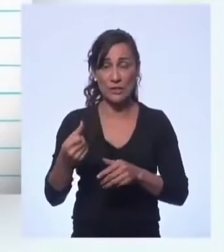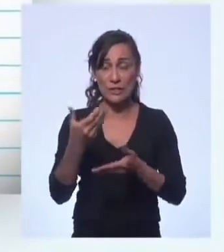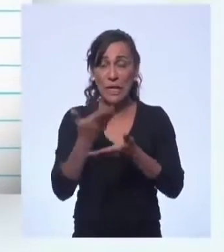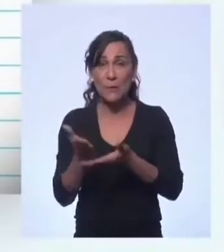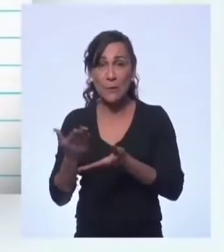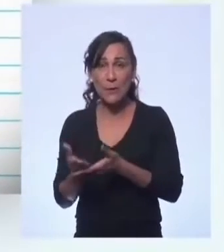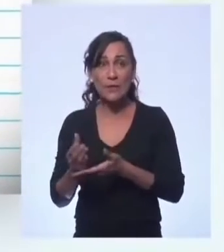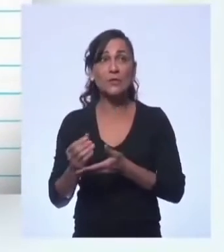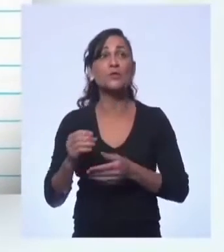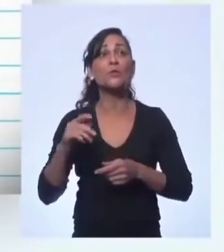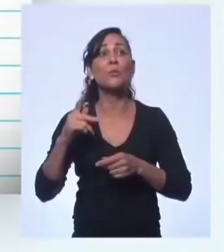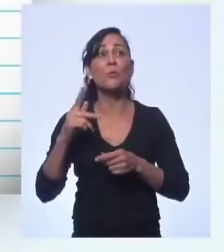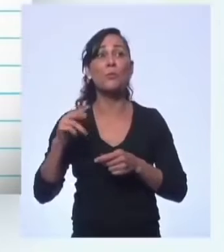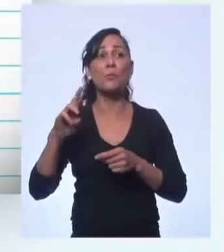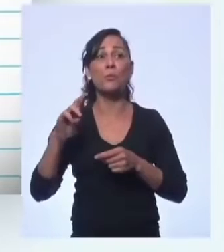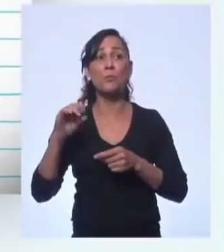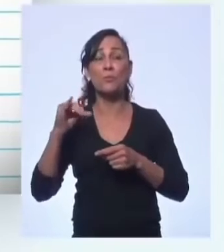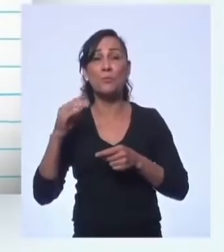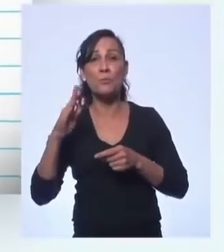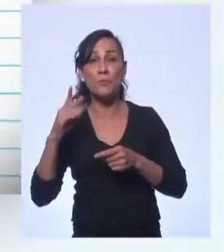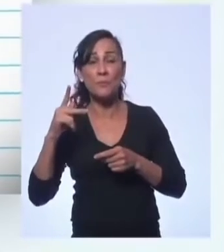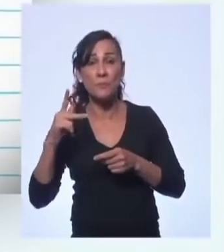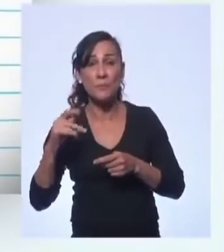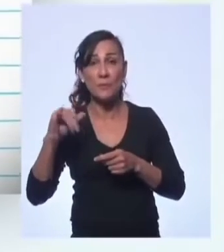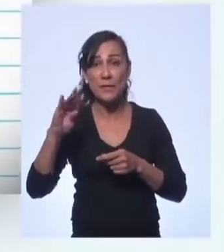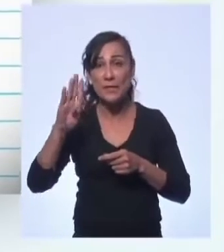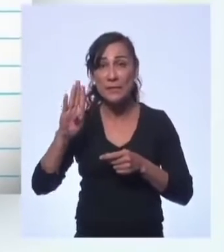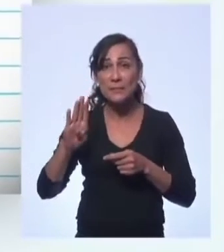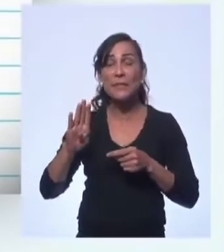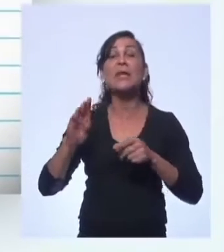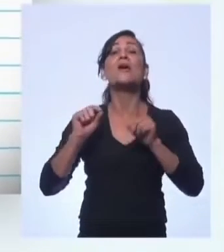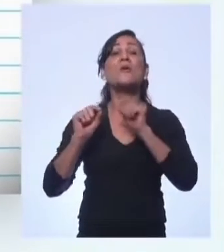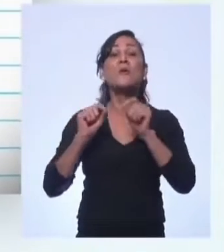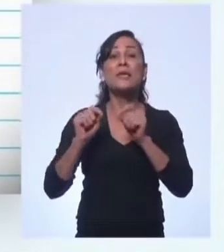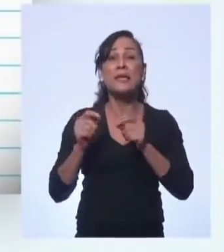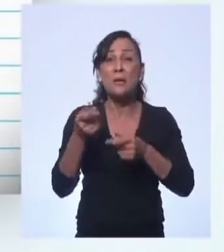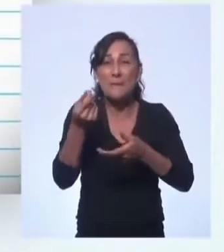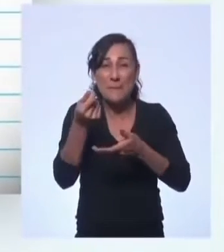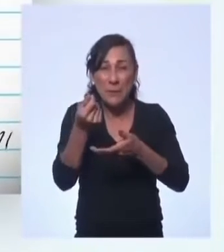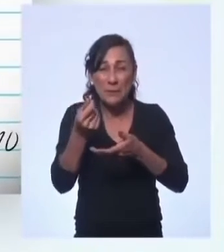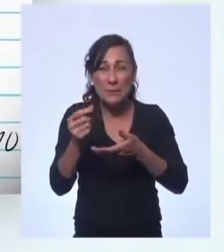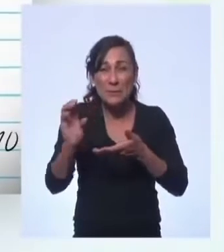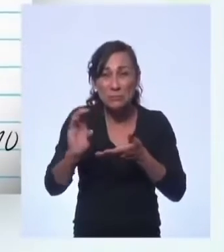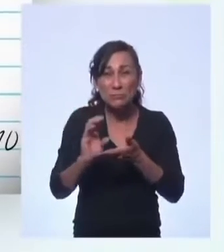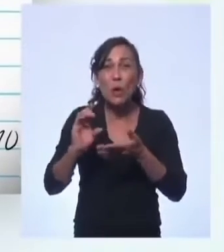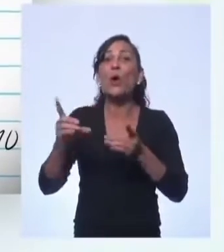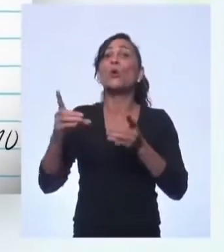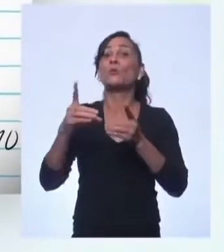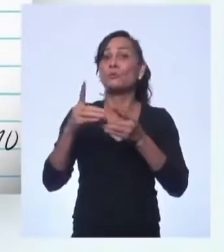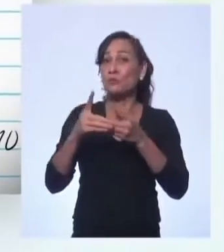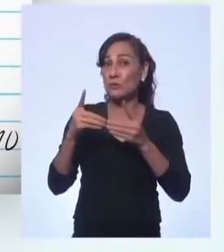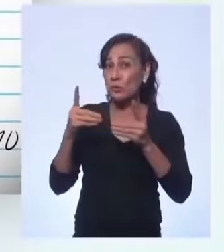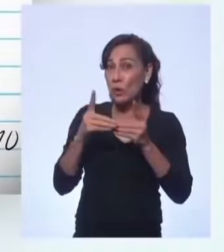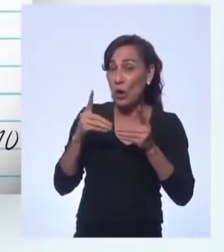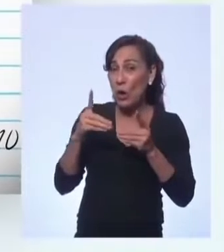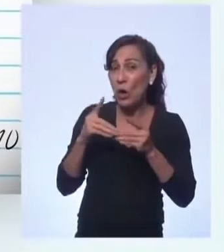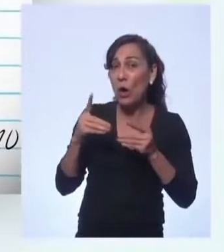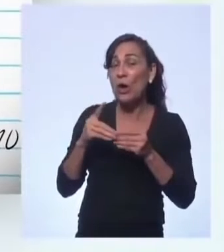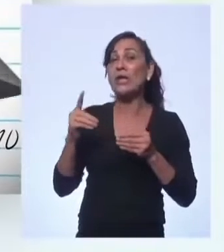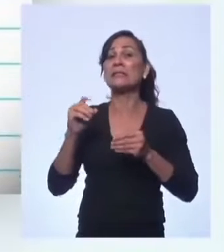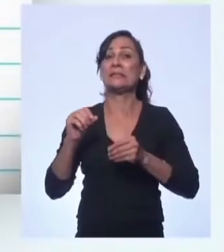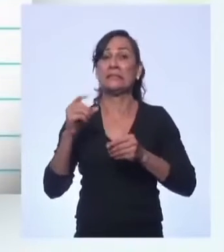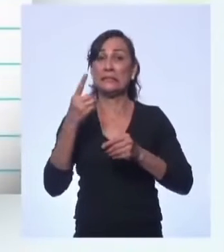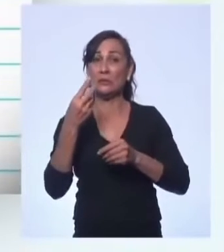Produto Interno Bruto foram estimadas em 226 bilhões de dólares, cerca de 4 vezes o PIB da Síria em